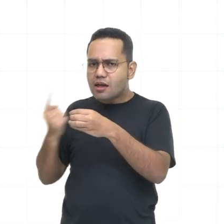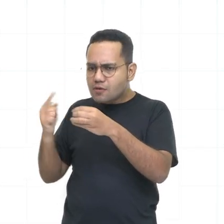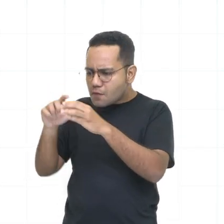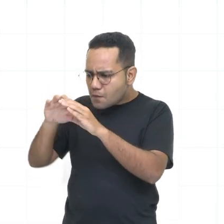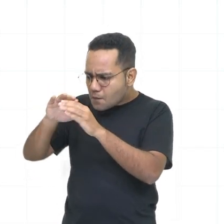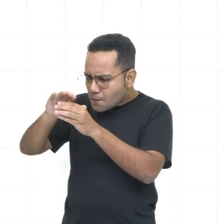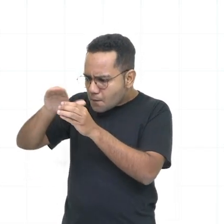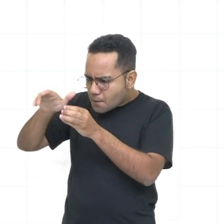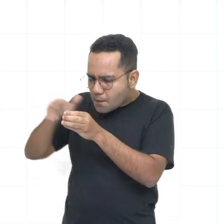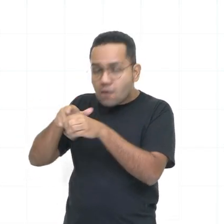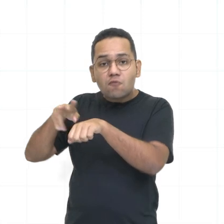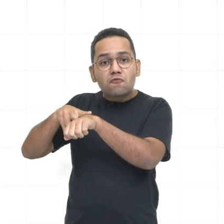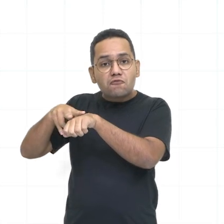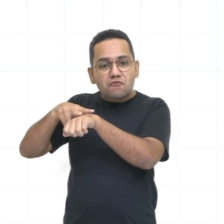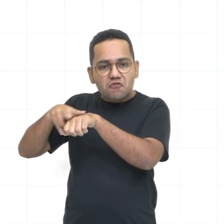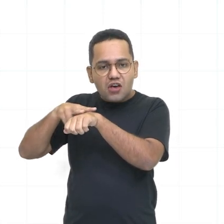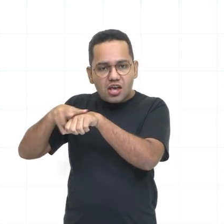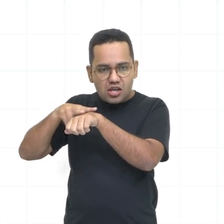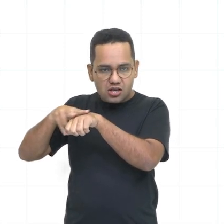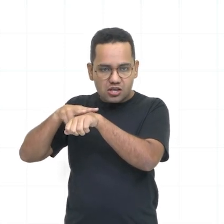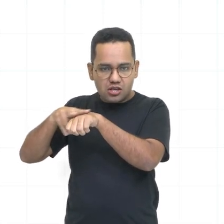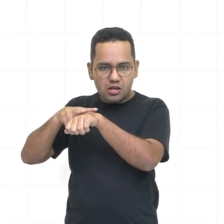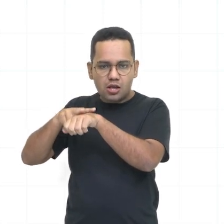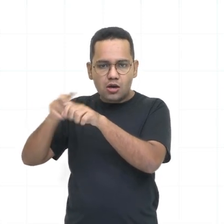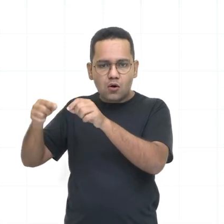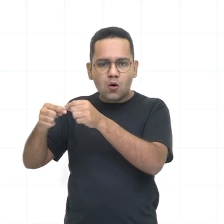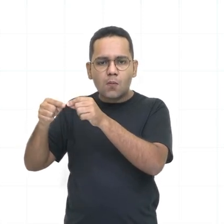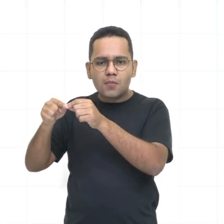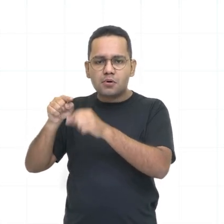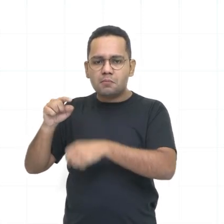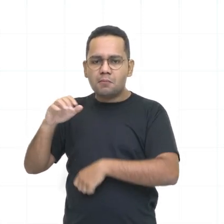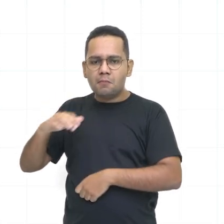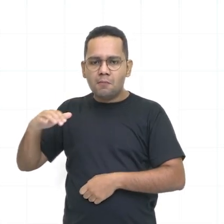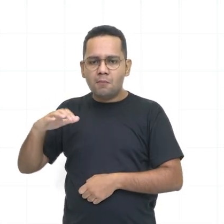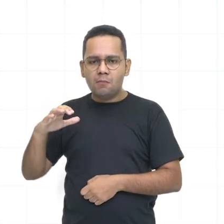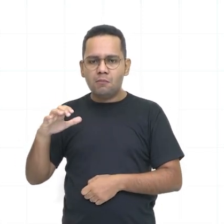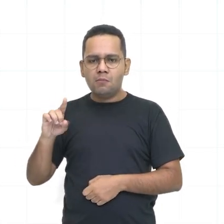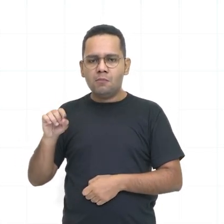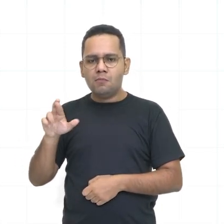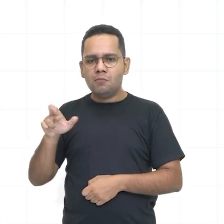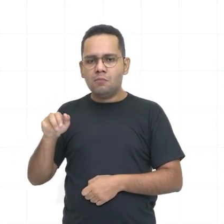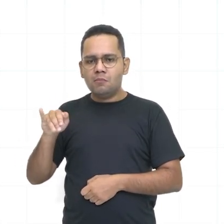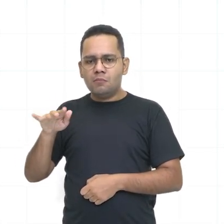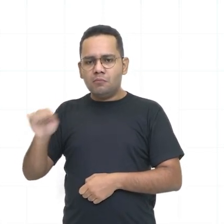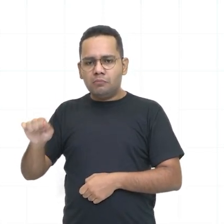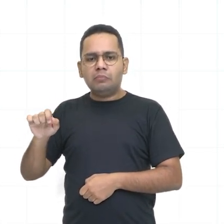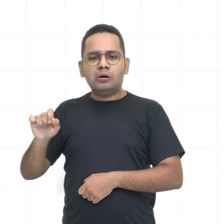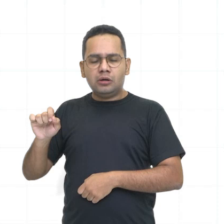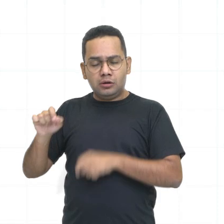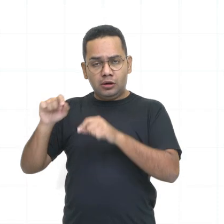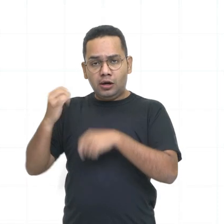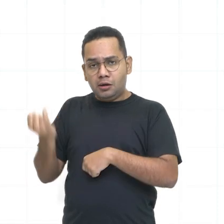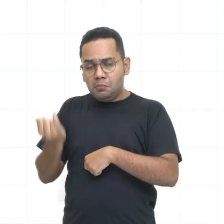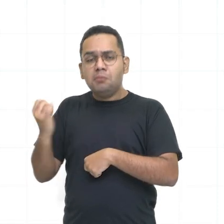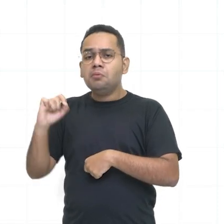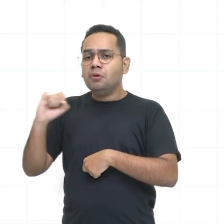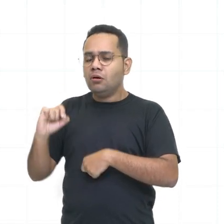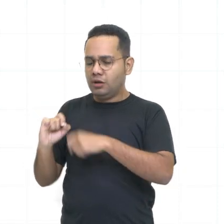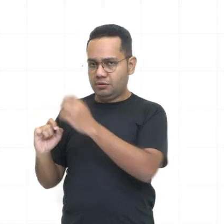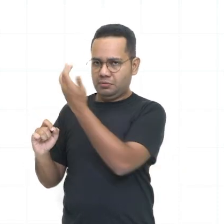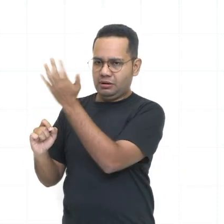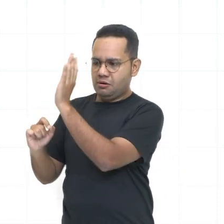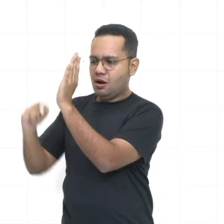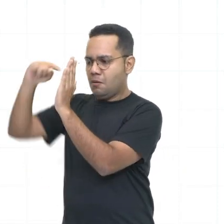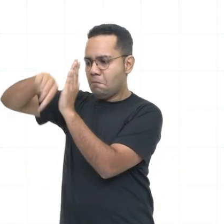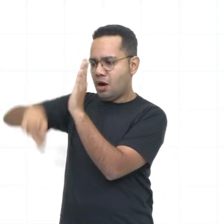Os cloroplastos possuem a cor verde por causa da clorofila e são responsáveis pela fotossíntese, que é o processo